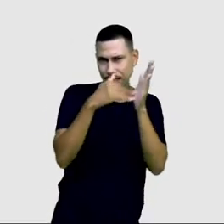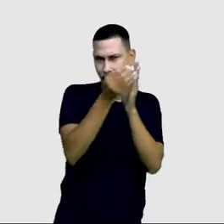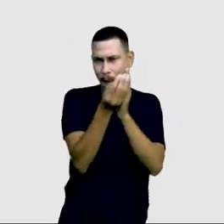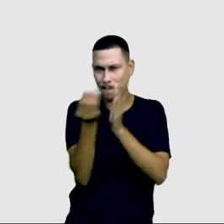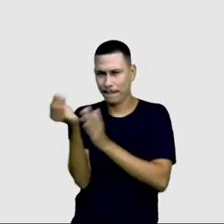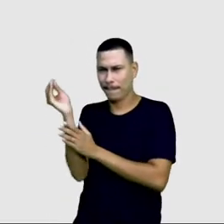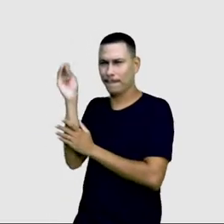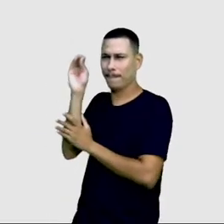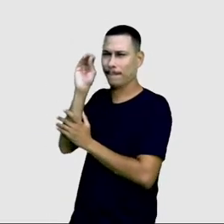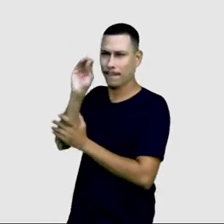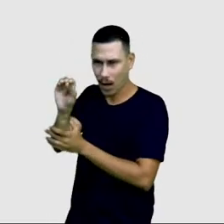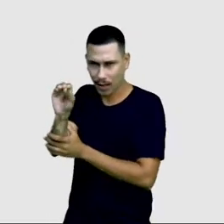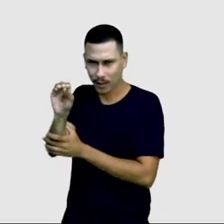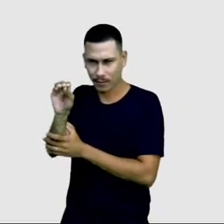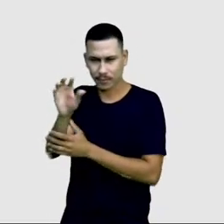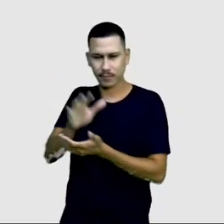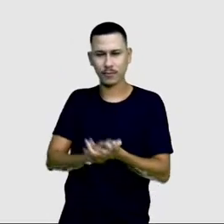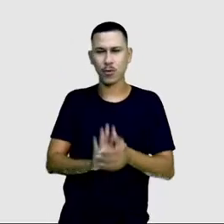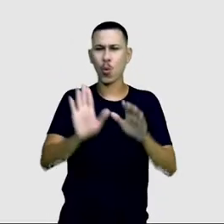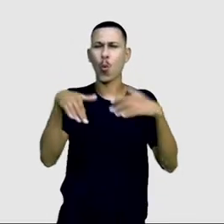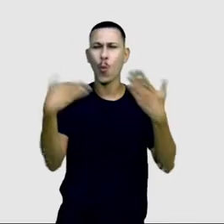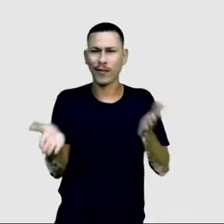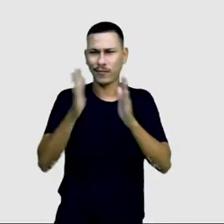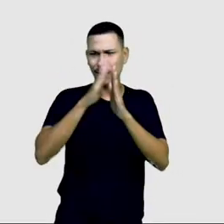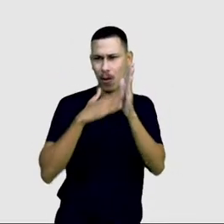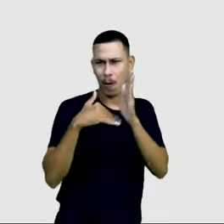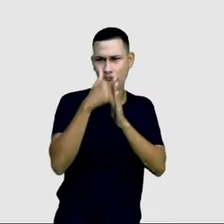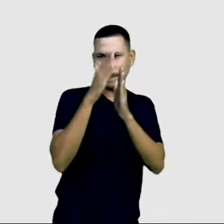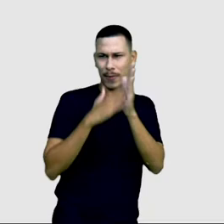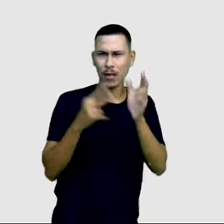pintar ela. Quando a gente pintar, a gente vai ficar com isso aqui, ó.